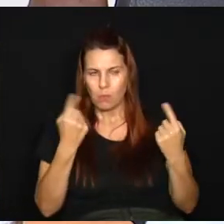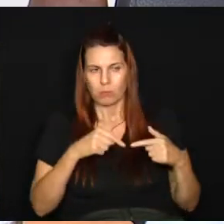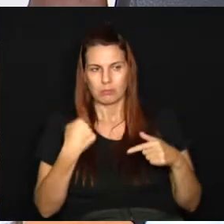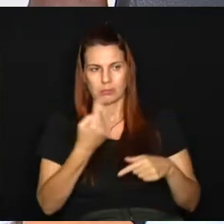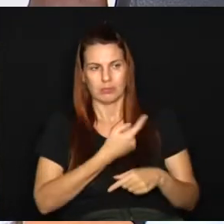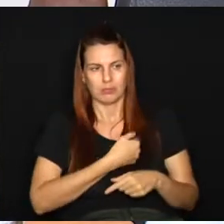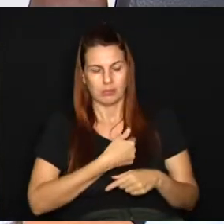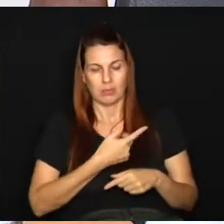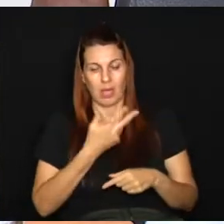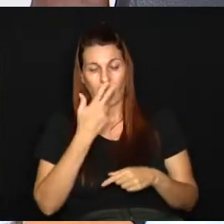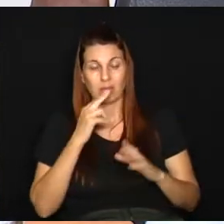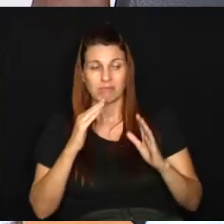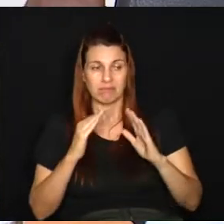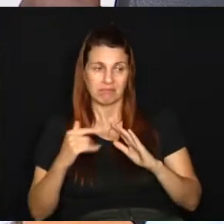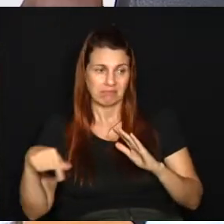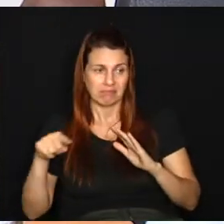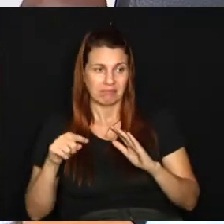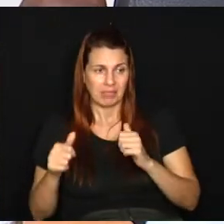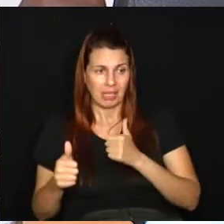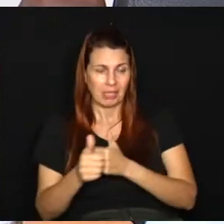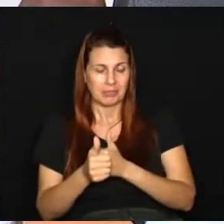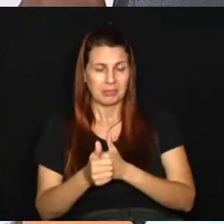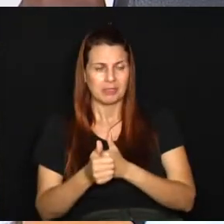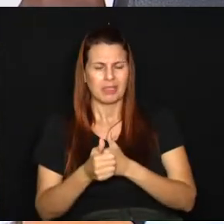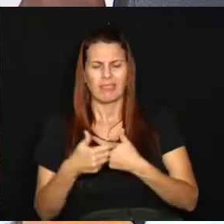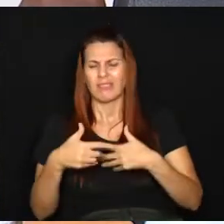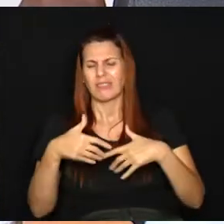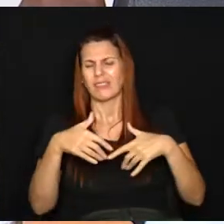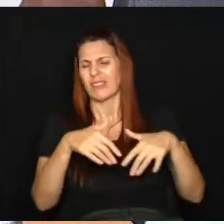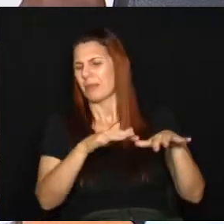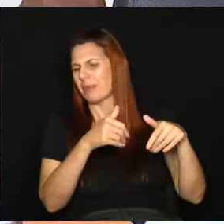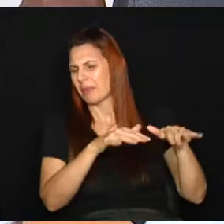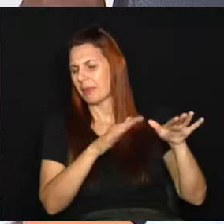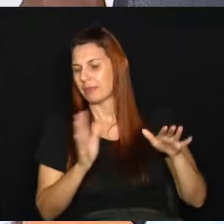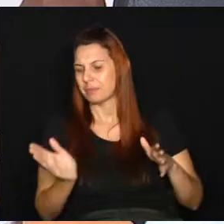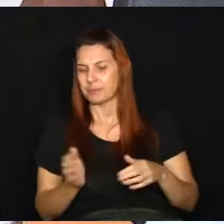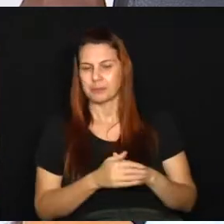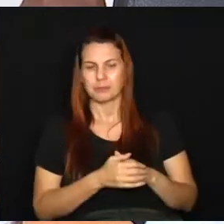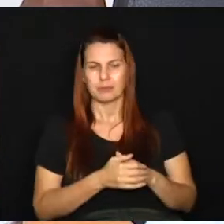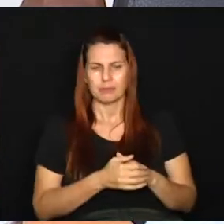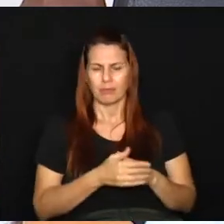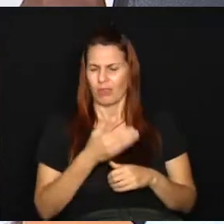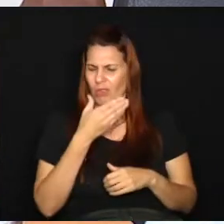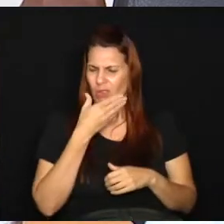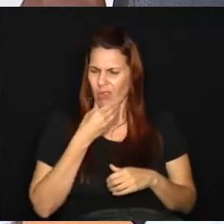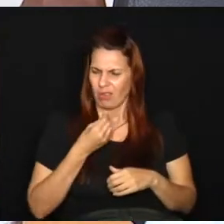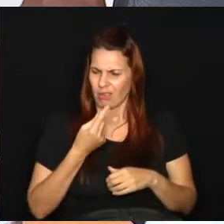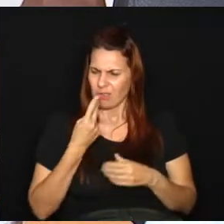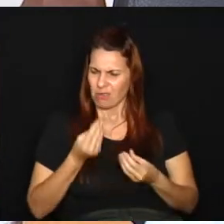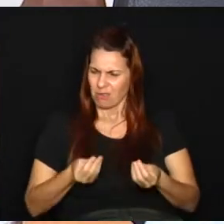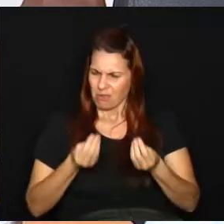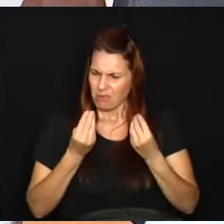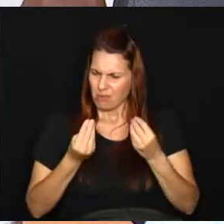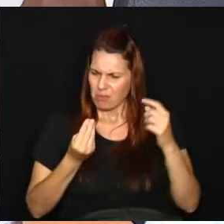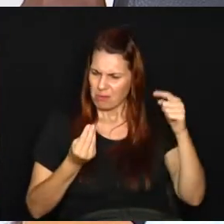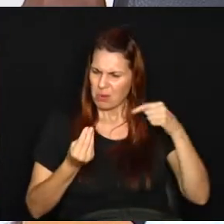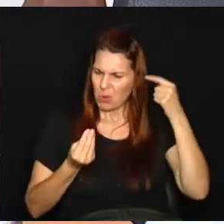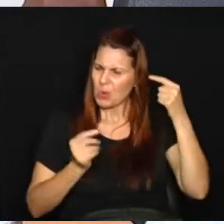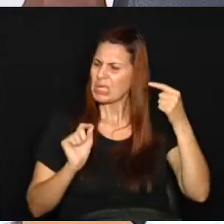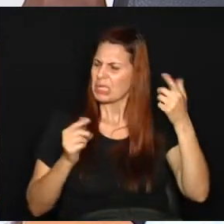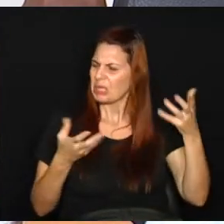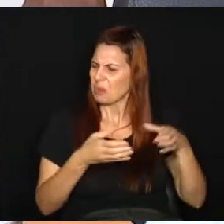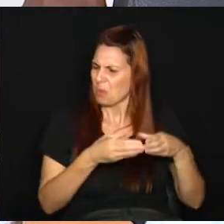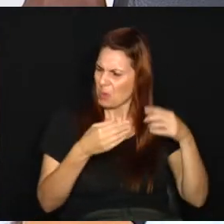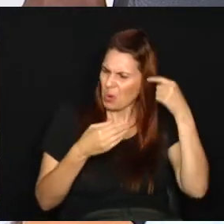eram dali, né? Aí ele disse, não, vamos embora. Aí o outro disse, onde já se viu isso? Louca? Quem é essas